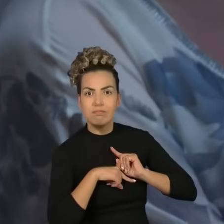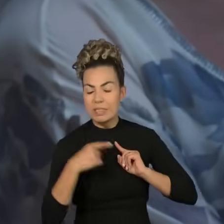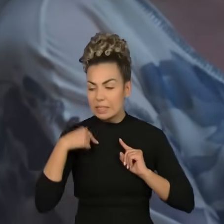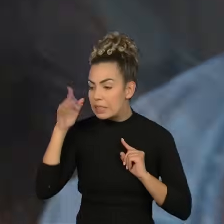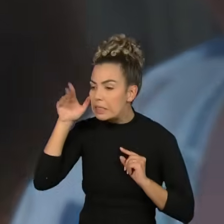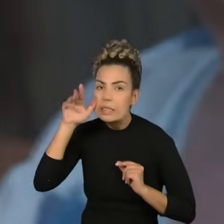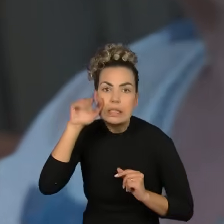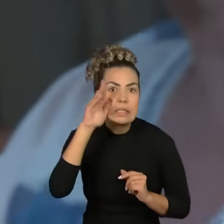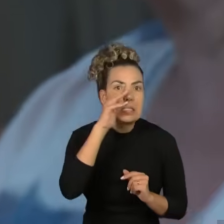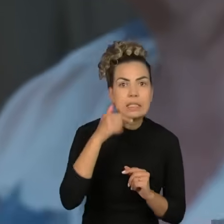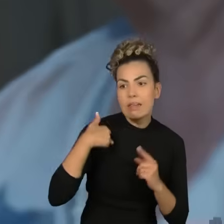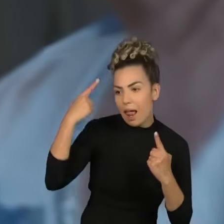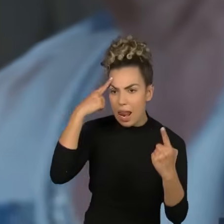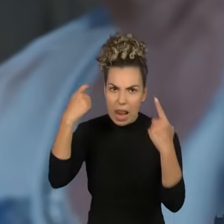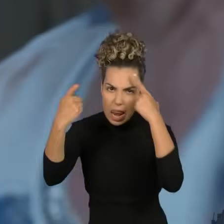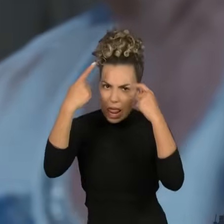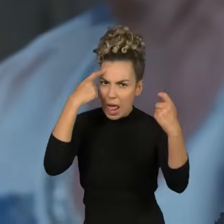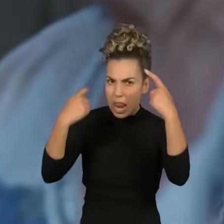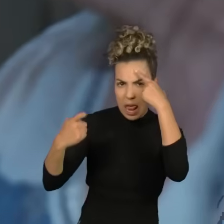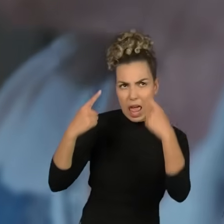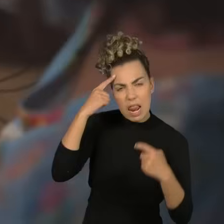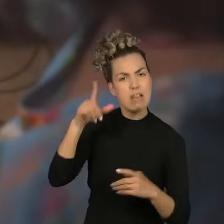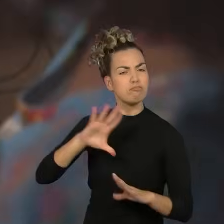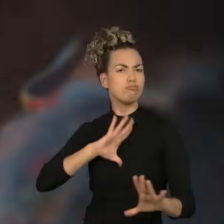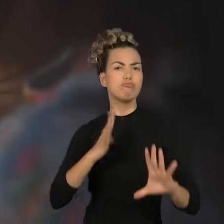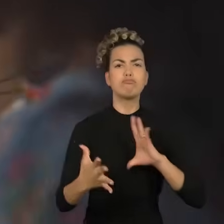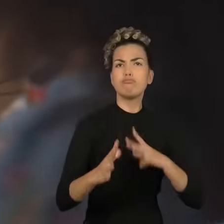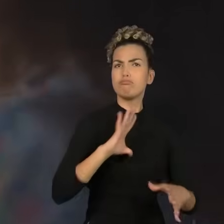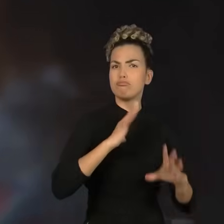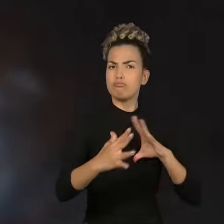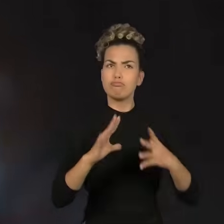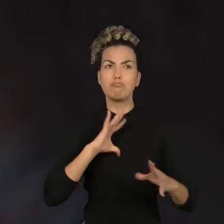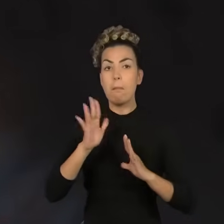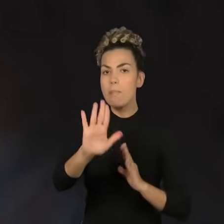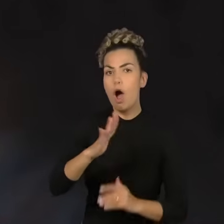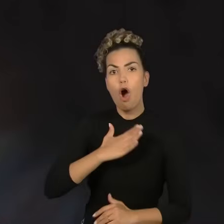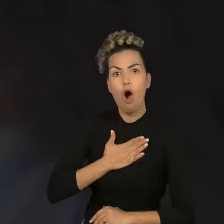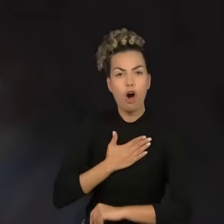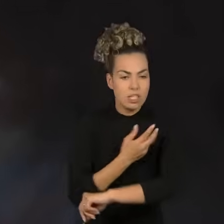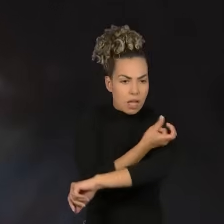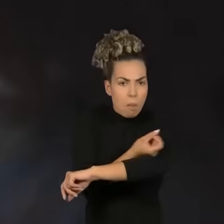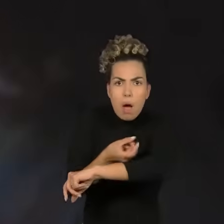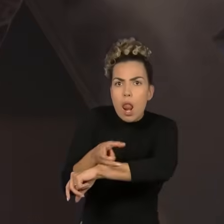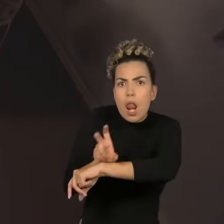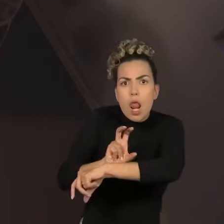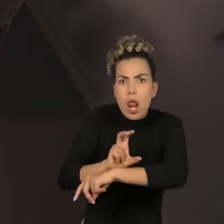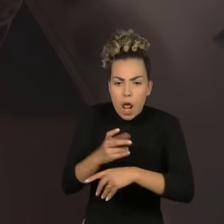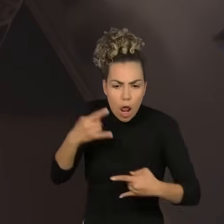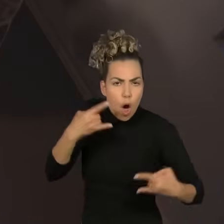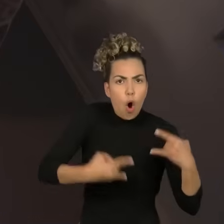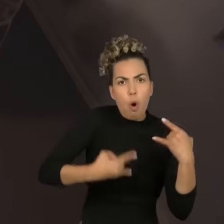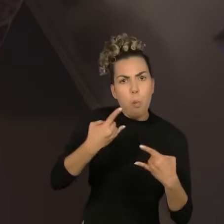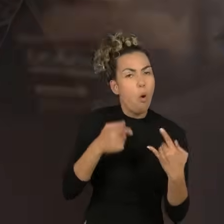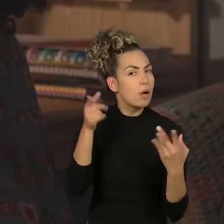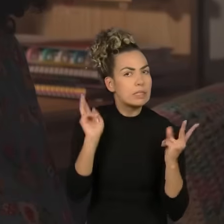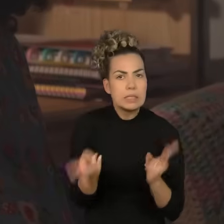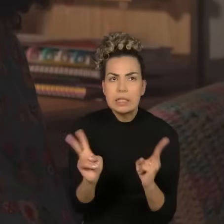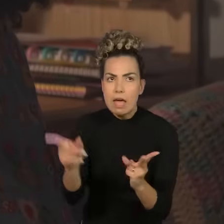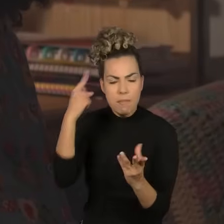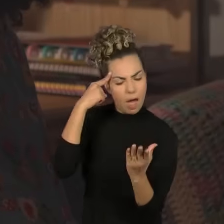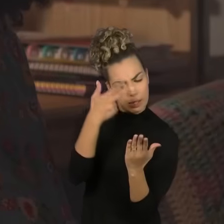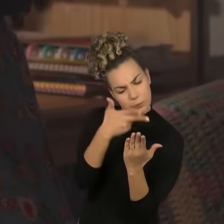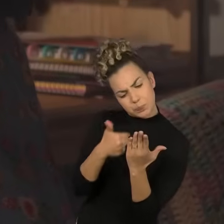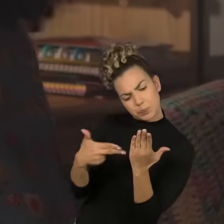é Emília Silva e Silva, apaixonada por robótica e por isso vive desenhando, construindo